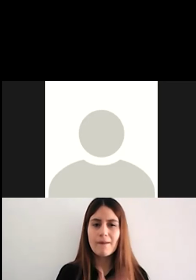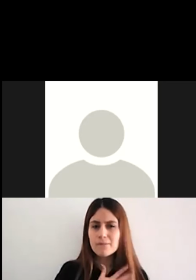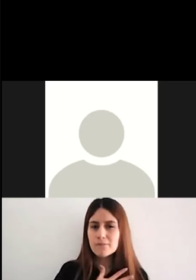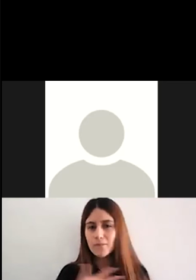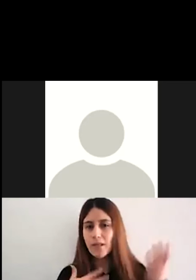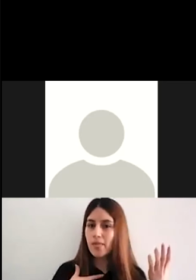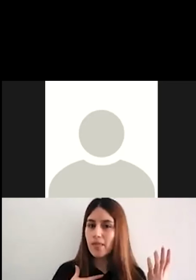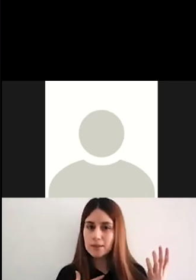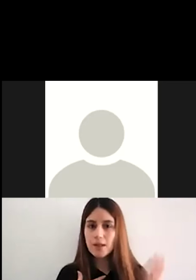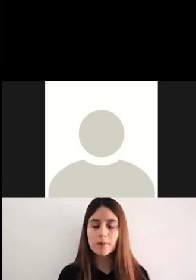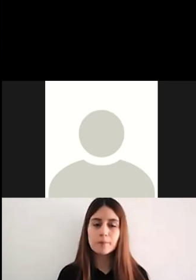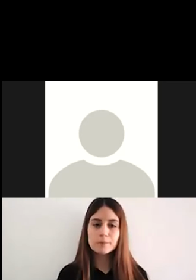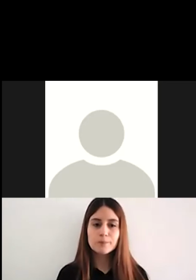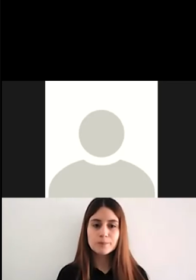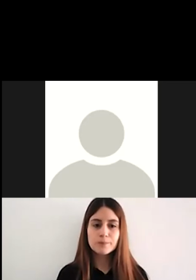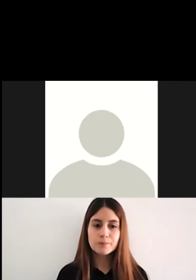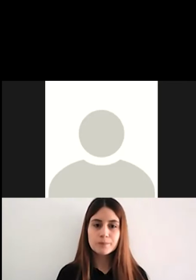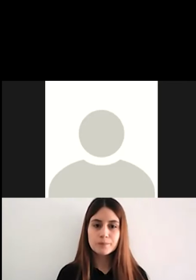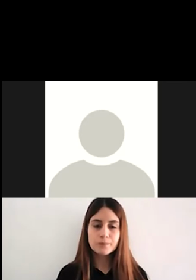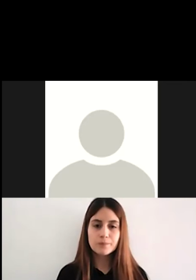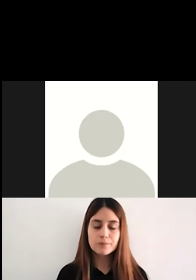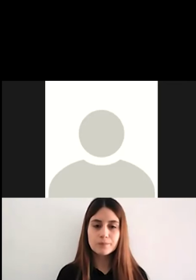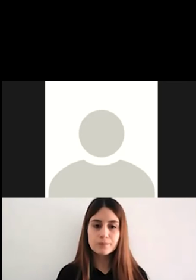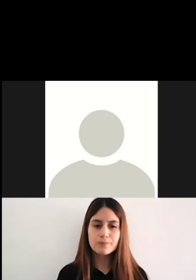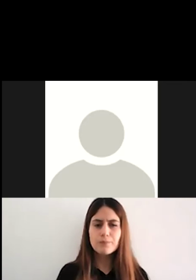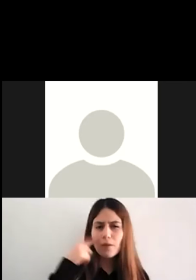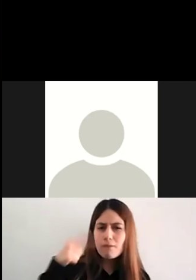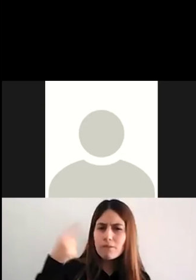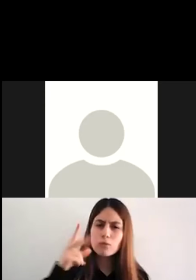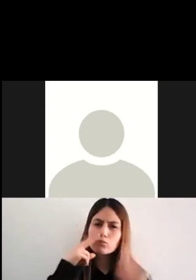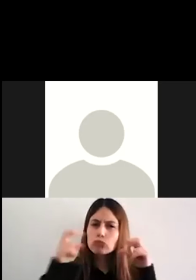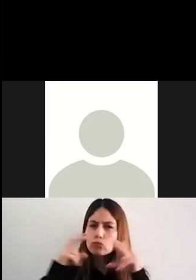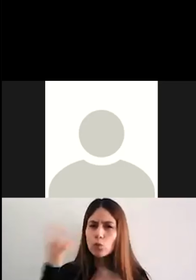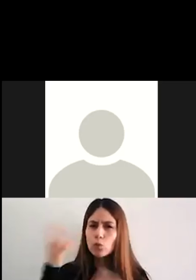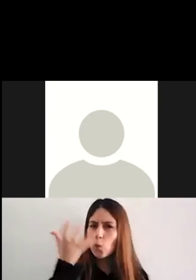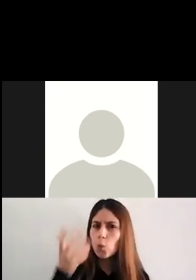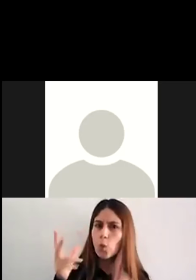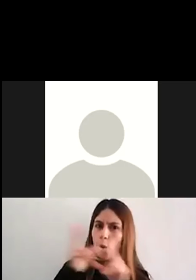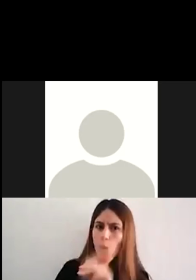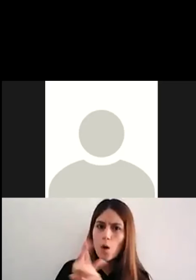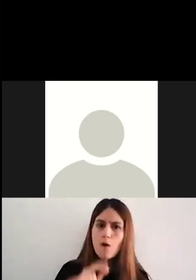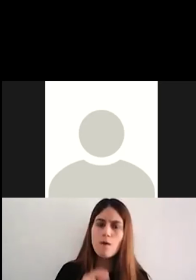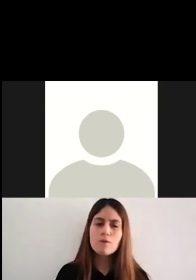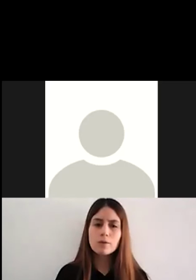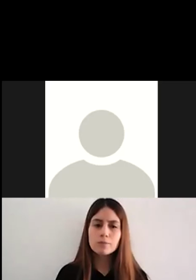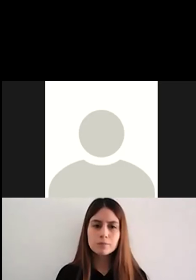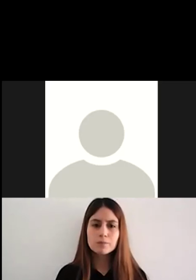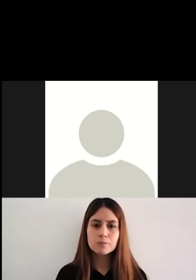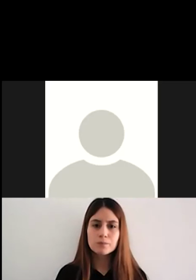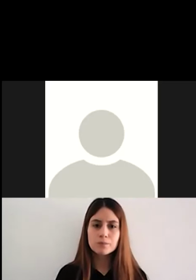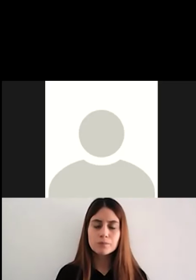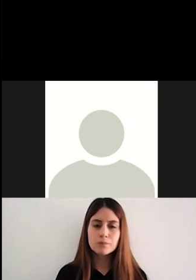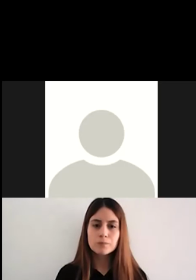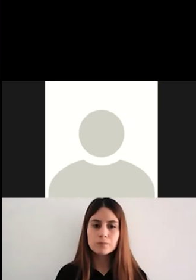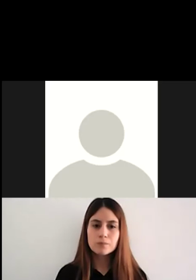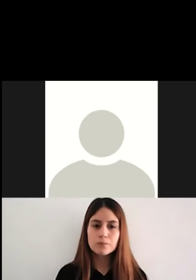dance. Menyusur hutan. Para viajar e descobrir novas culturas. Anapenda kunitazama nikipuliza